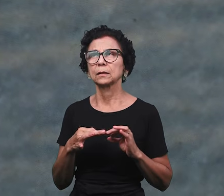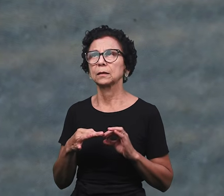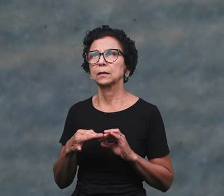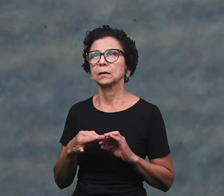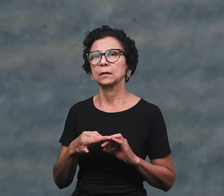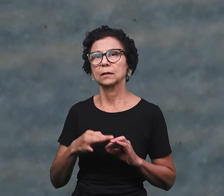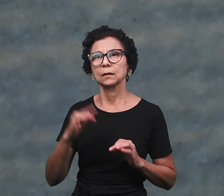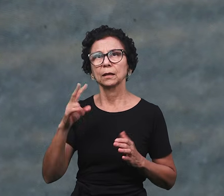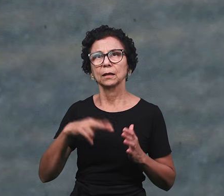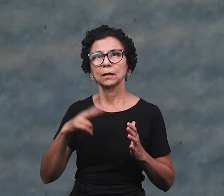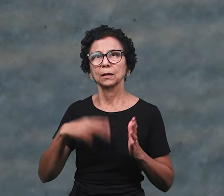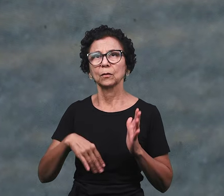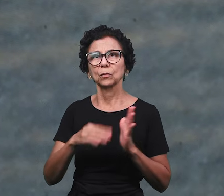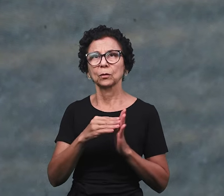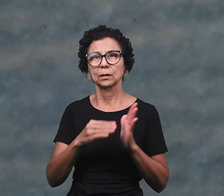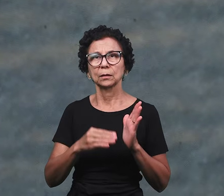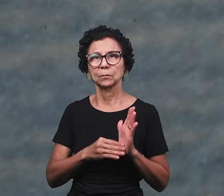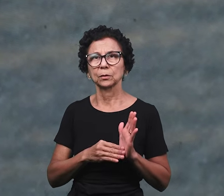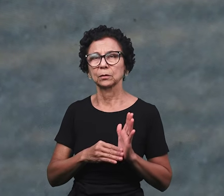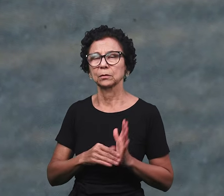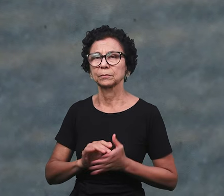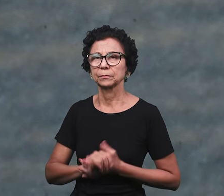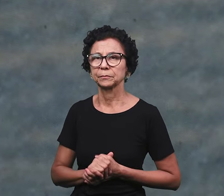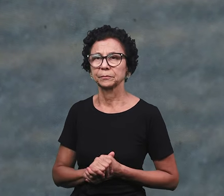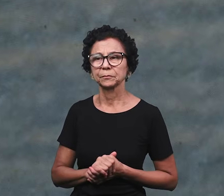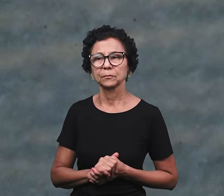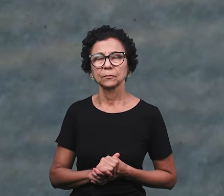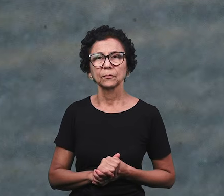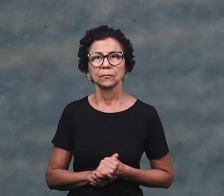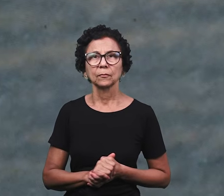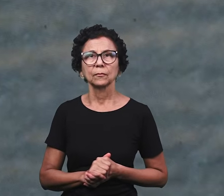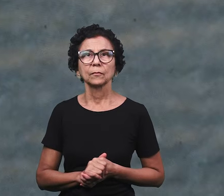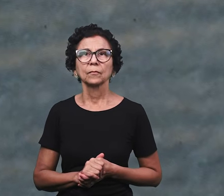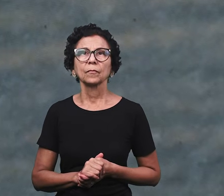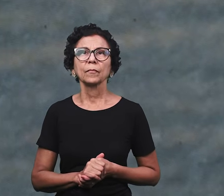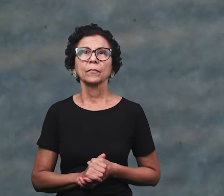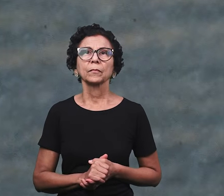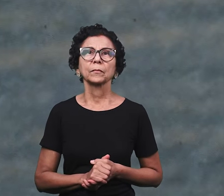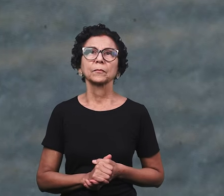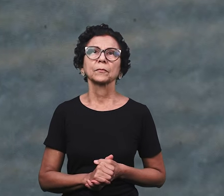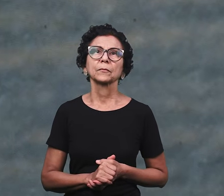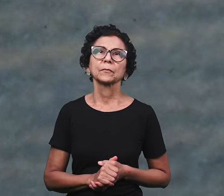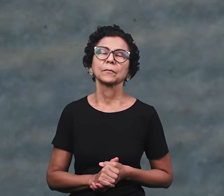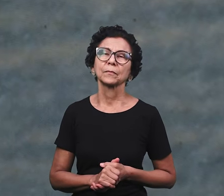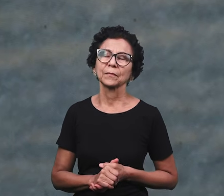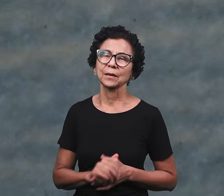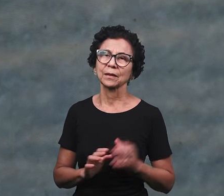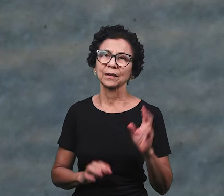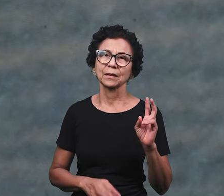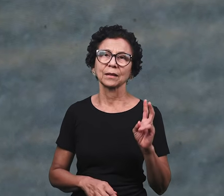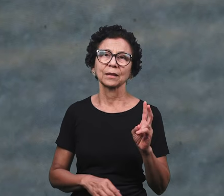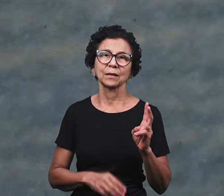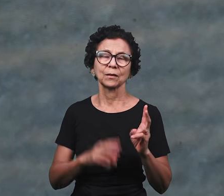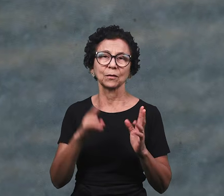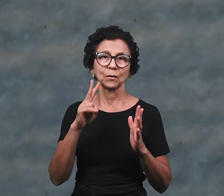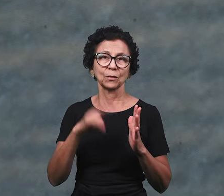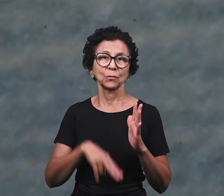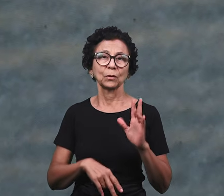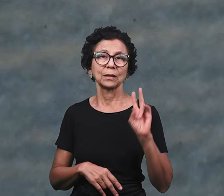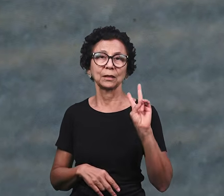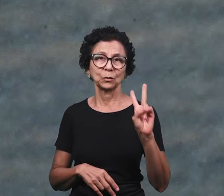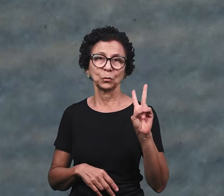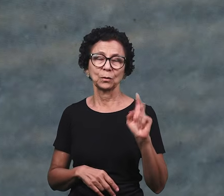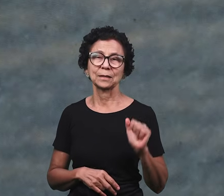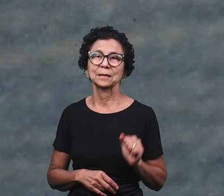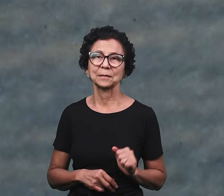conteúdo anterior. Eu não vou ler, não. Eu vou ler duas. Então, quem pensou que eu não ia ler, eu não vou ler uma, eu vou ler duas. Então, vamos